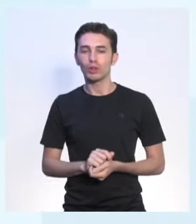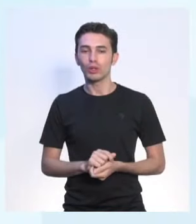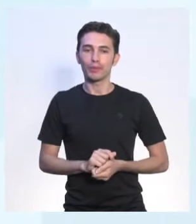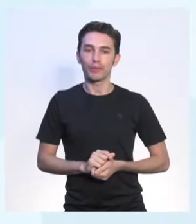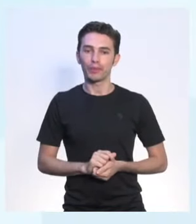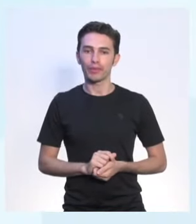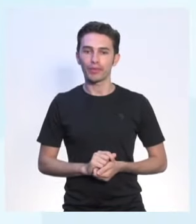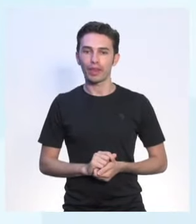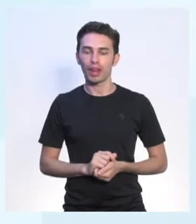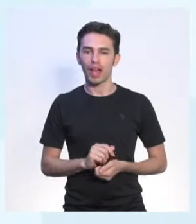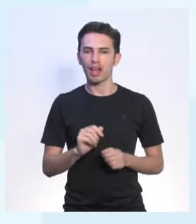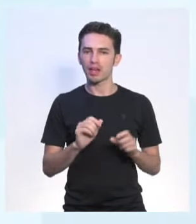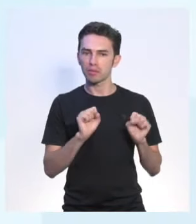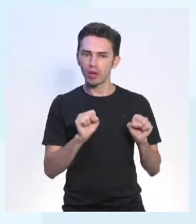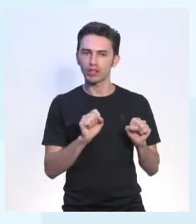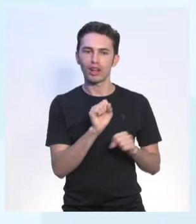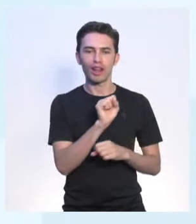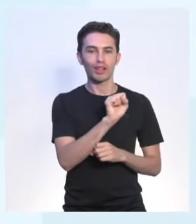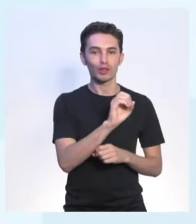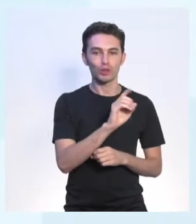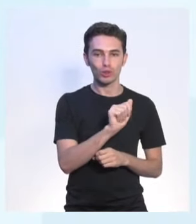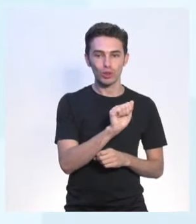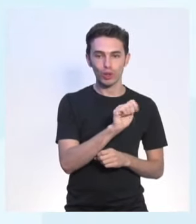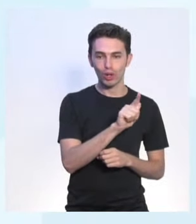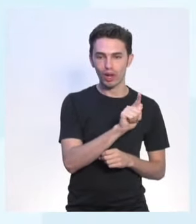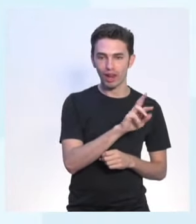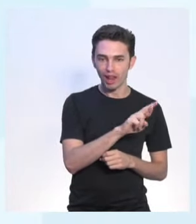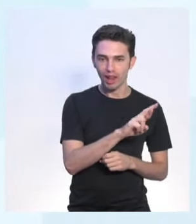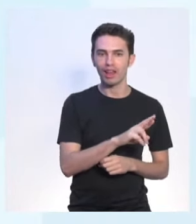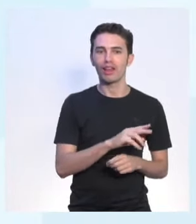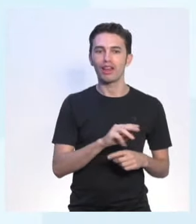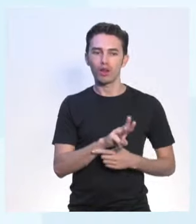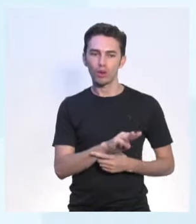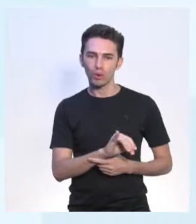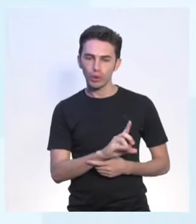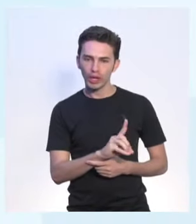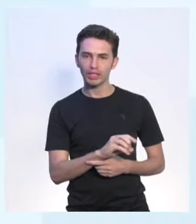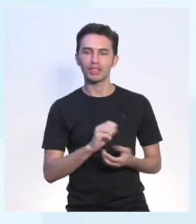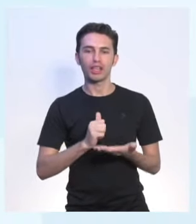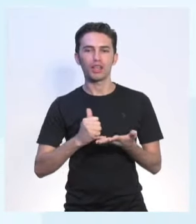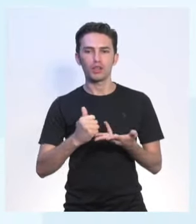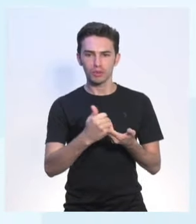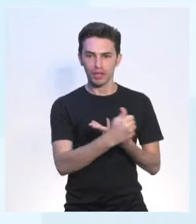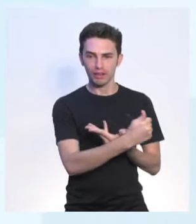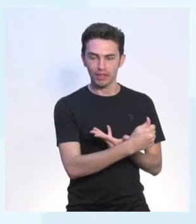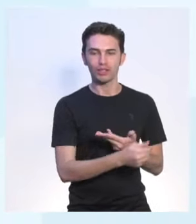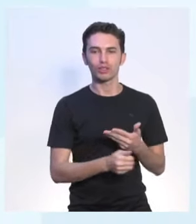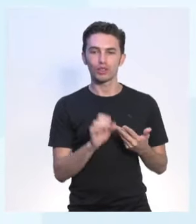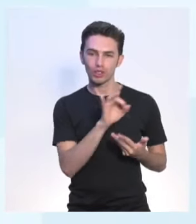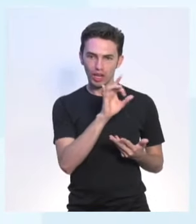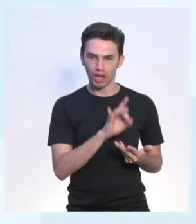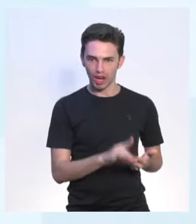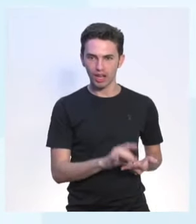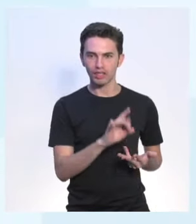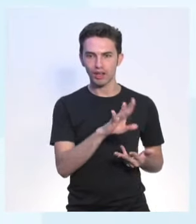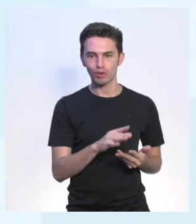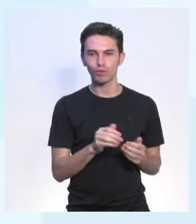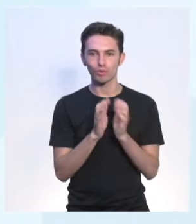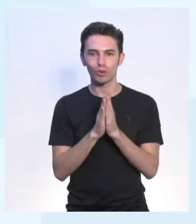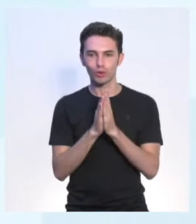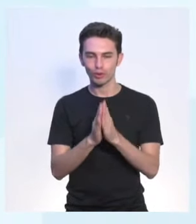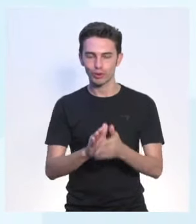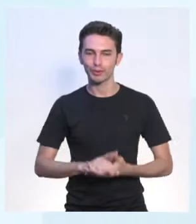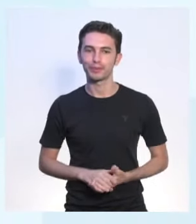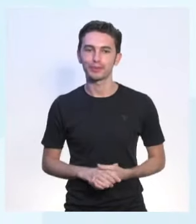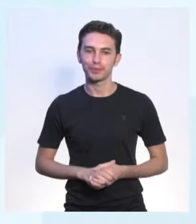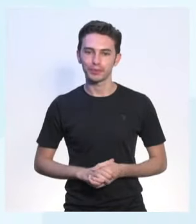Isso aí. Escreve por lá. Favor. Solar, you benefit. Wind, you benefit. É, okay. Assim funciona, Ed? Sim, as duas de uma vez, por favor. Ok,